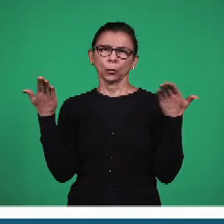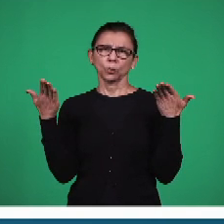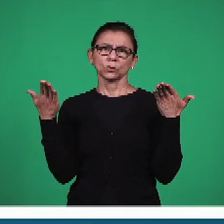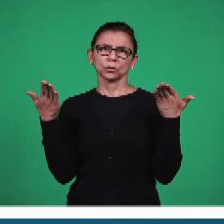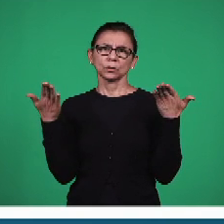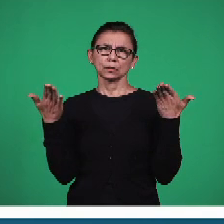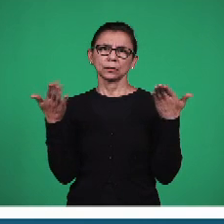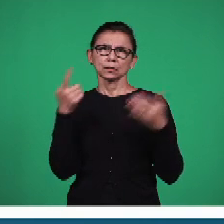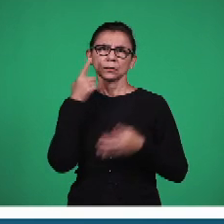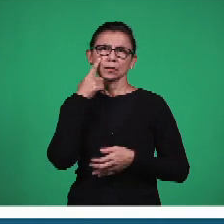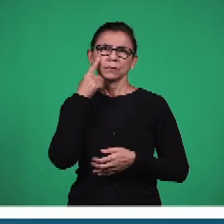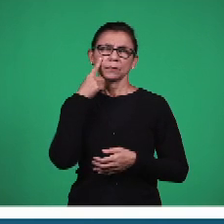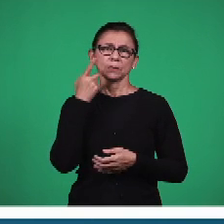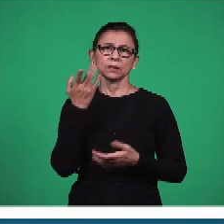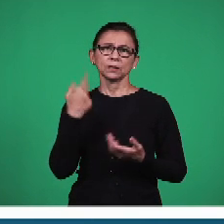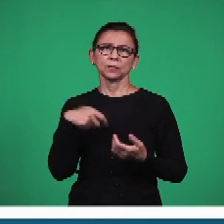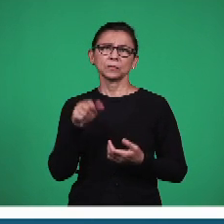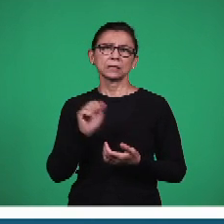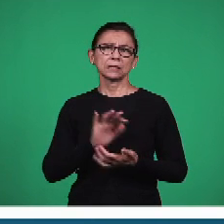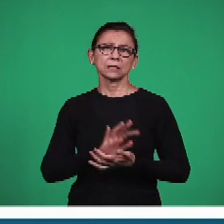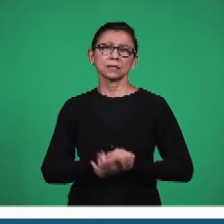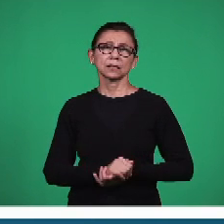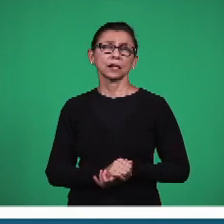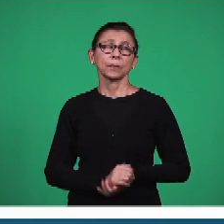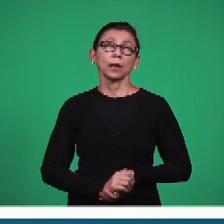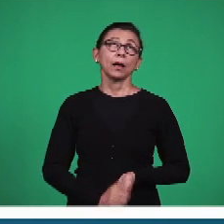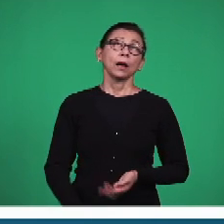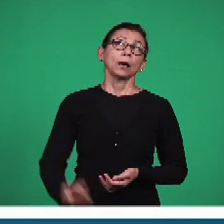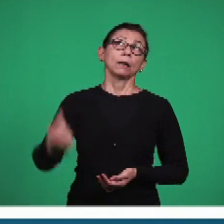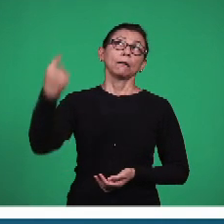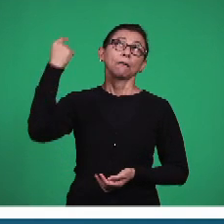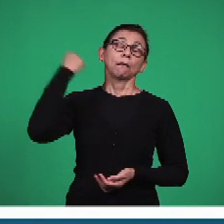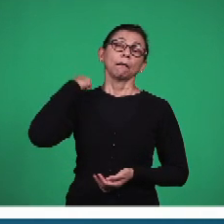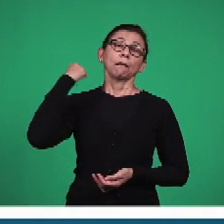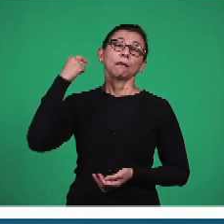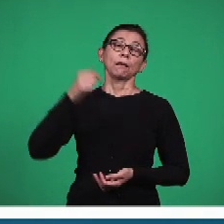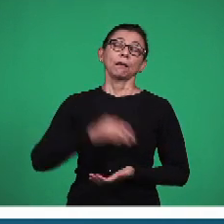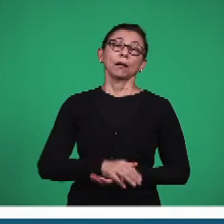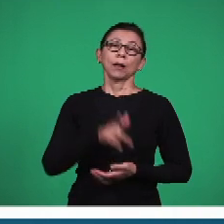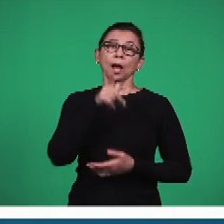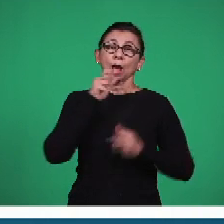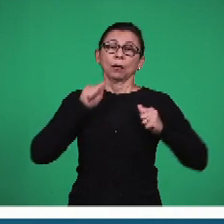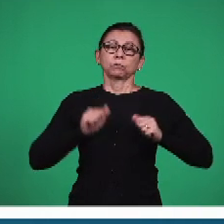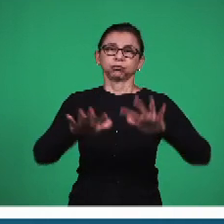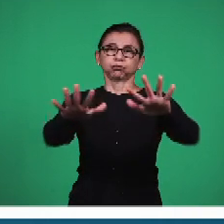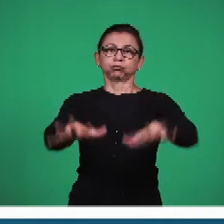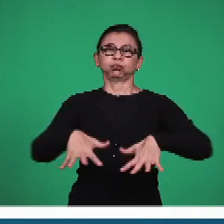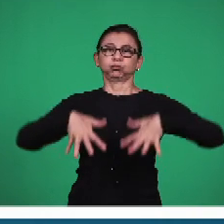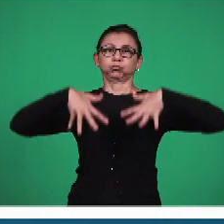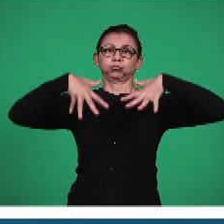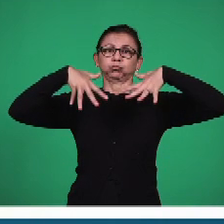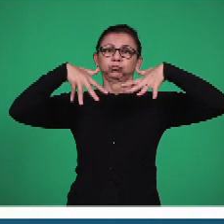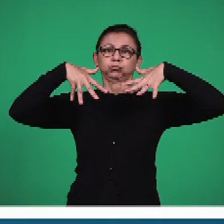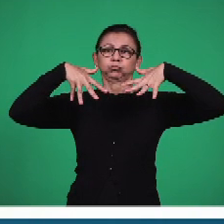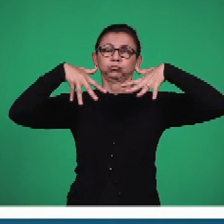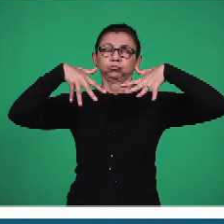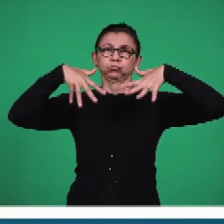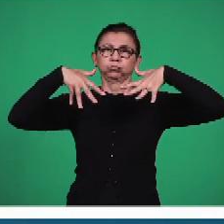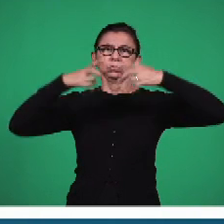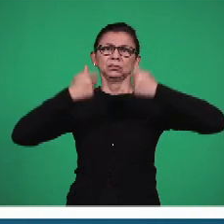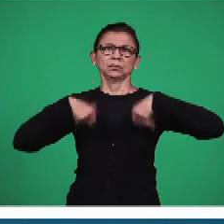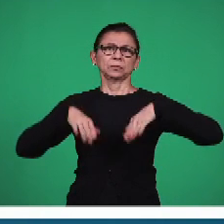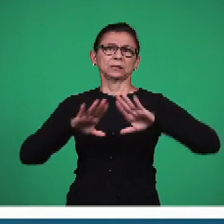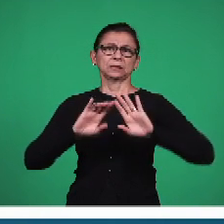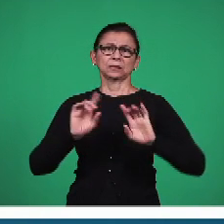não precisamos pegar o que aconteceu o tsunami lá na Ásia, nem lá no Haiti. Não precisamos disso. Se